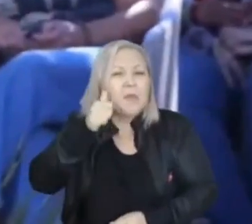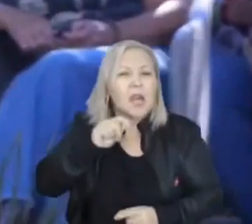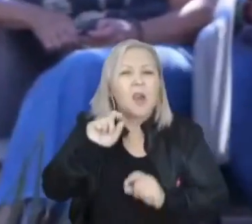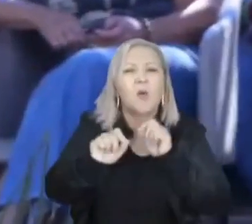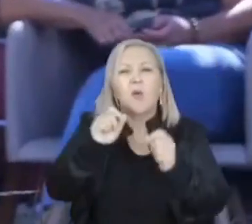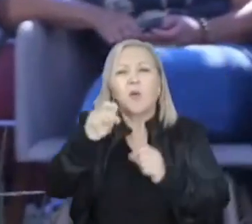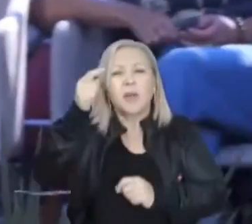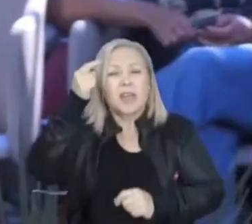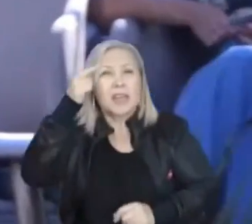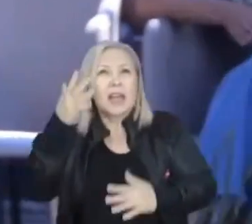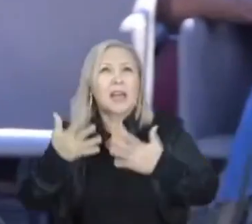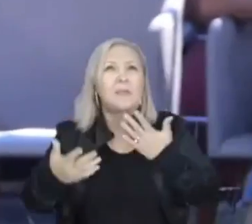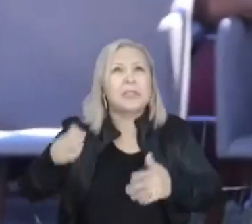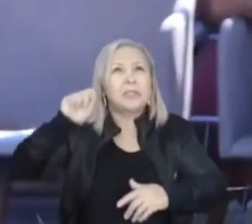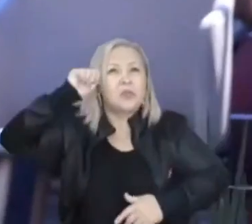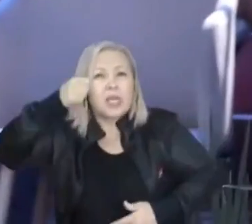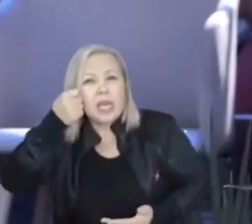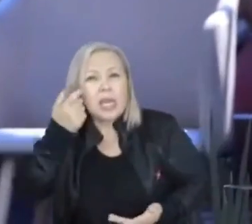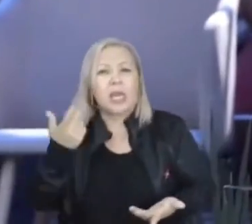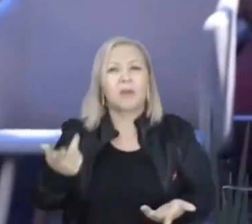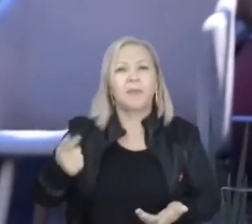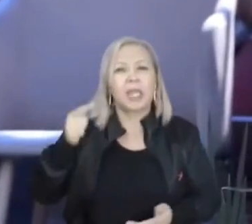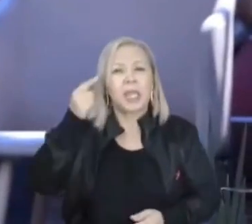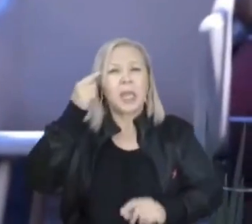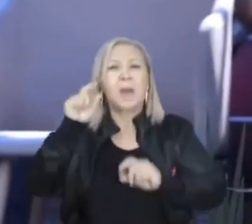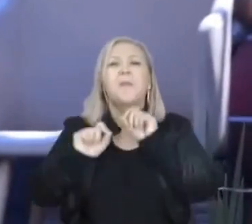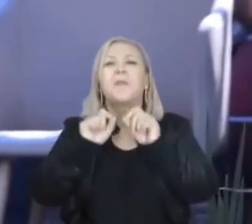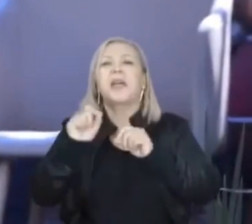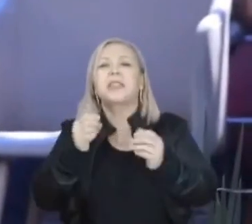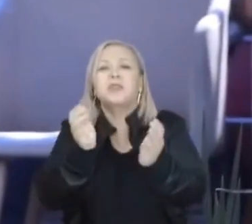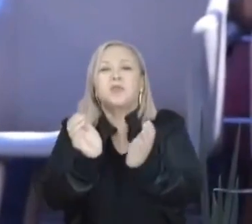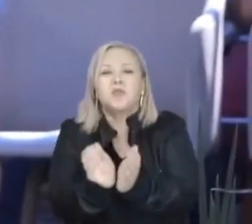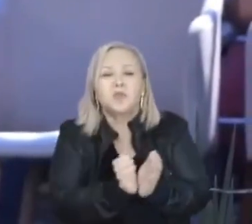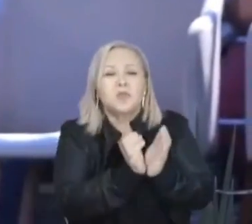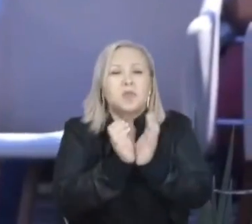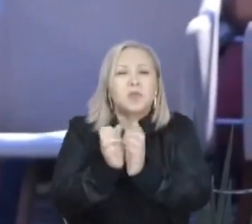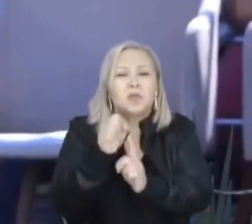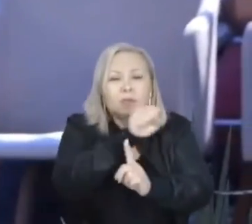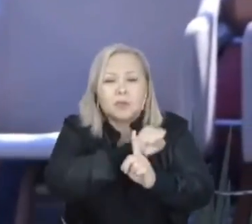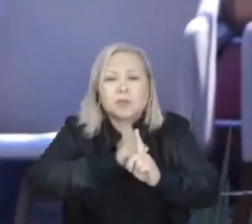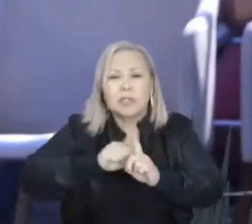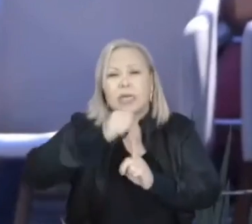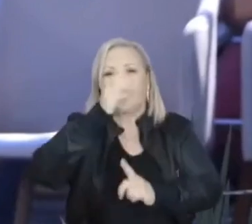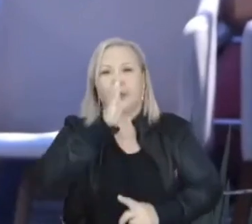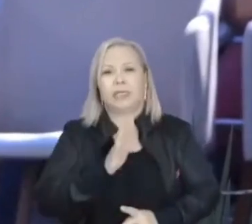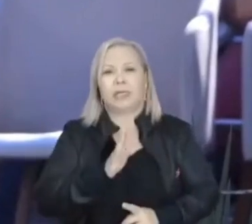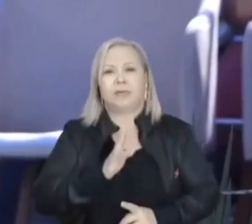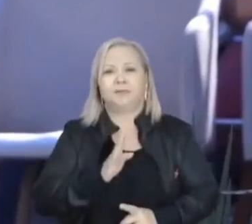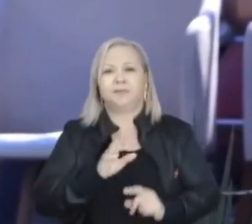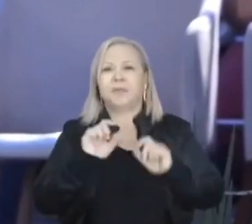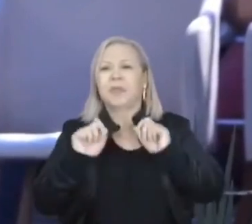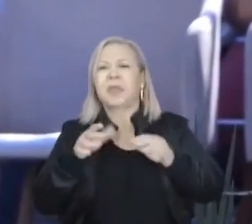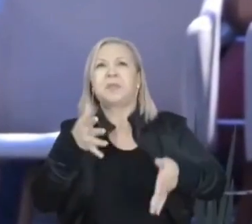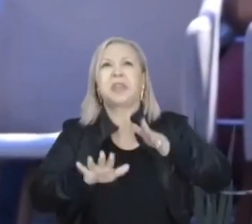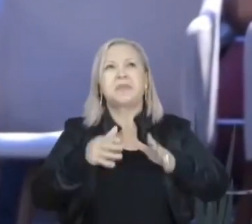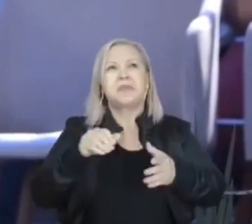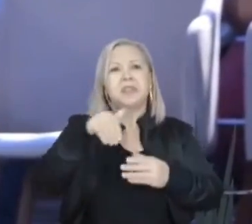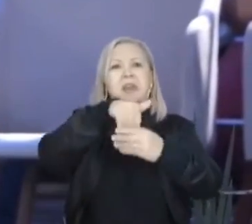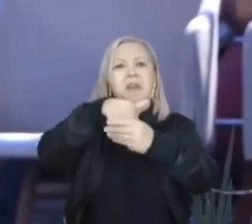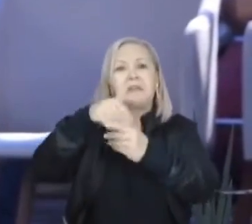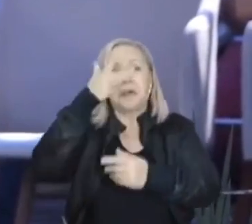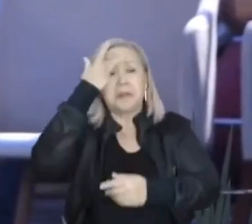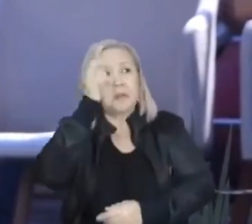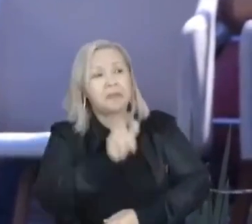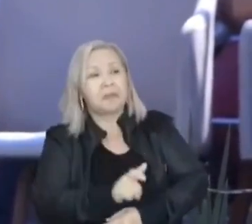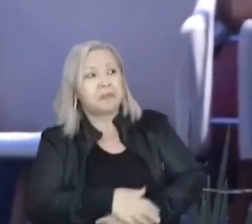do negro? O que essa pessoa pensa do conjunto da sociedade brasileira? Porque às vezes você vota numa pessoa e você